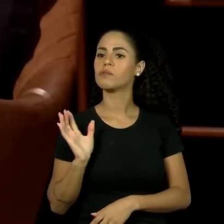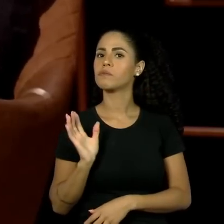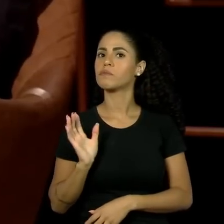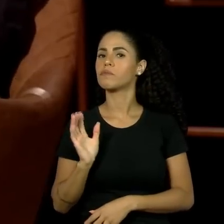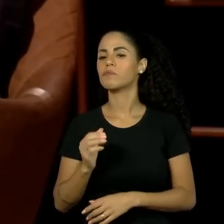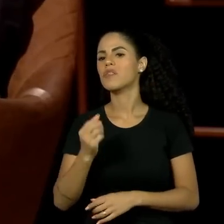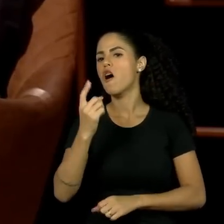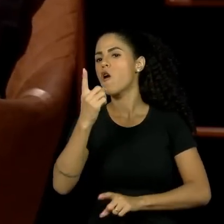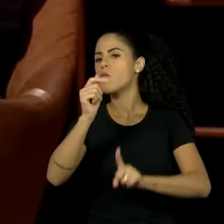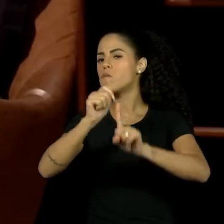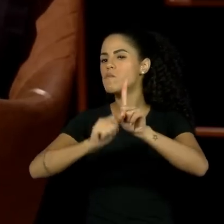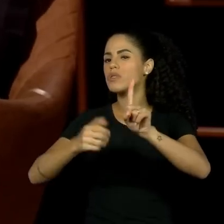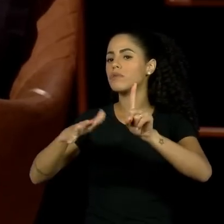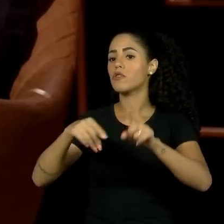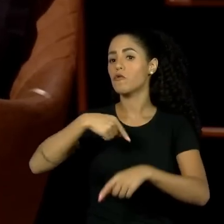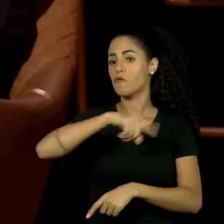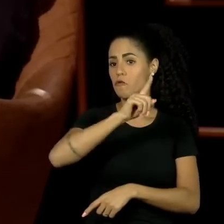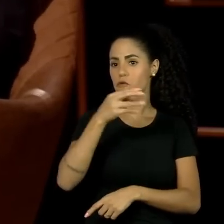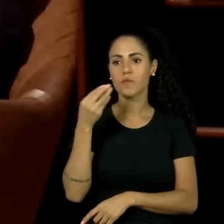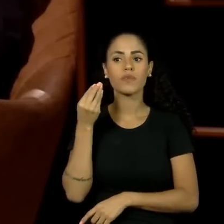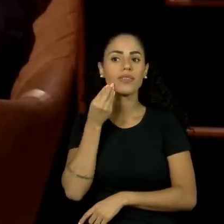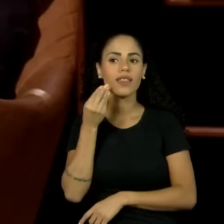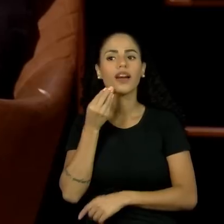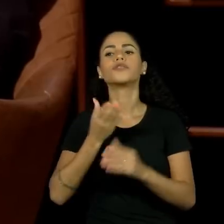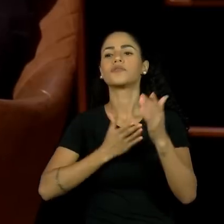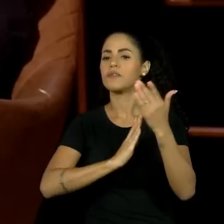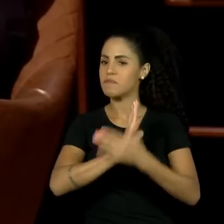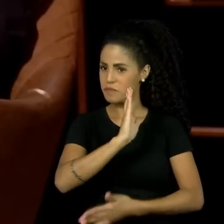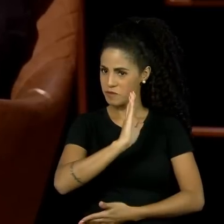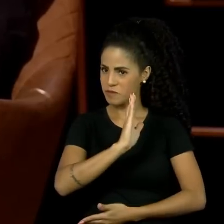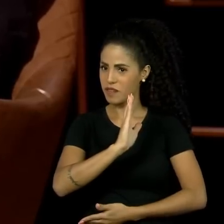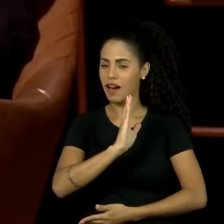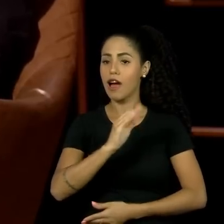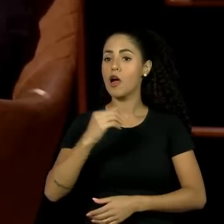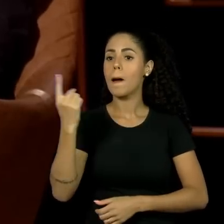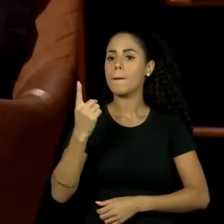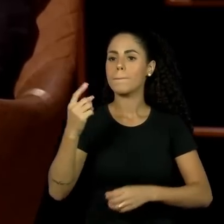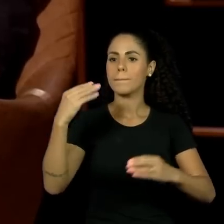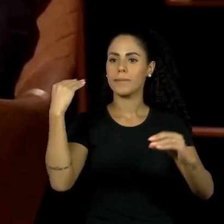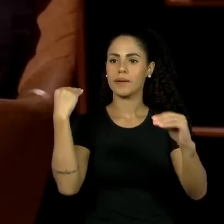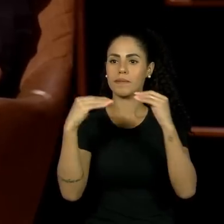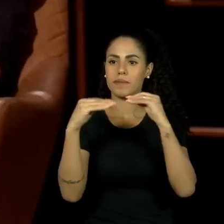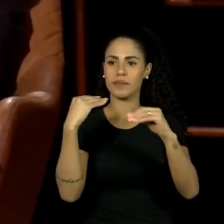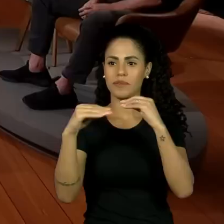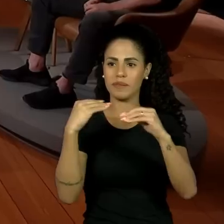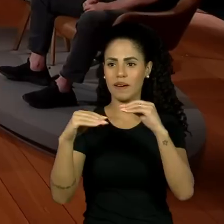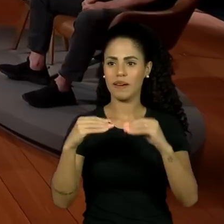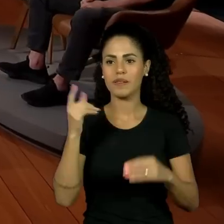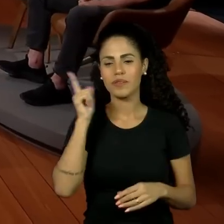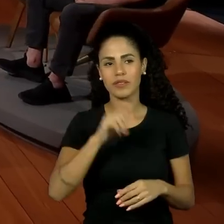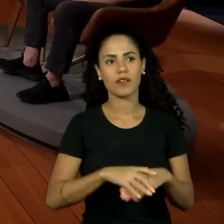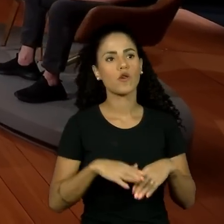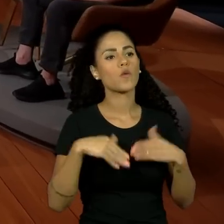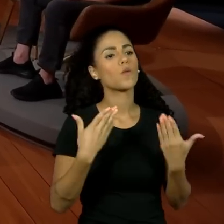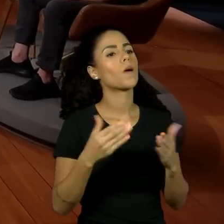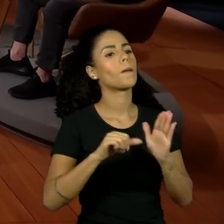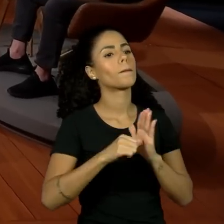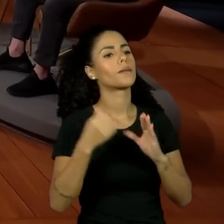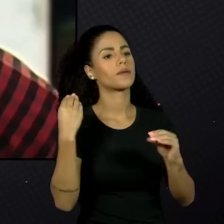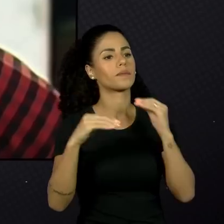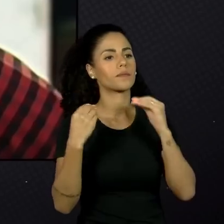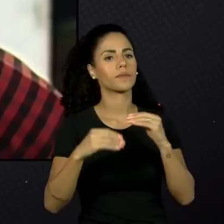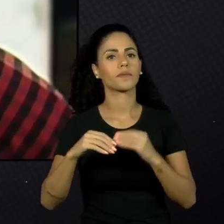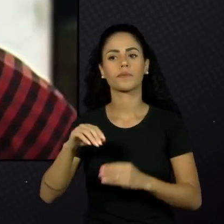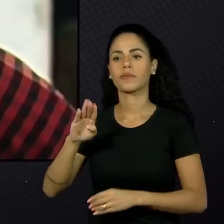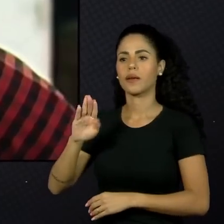Um mês depois eu fui fazer o teste. Passei, fiz a minha primeira novela, daí mudei para o Rio. Qual foi a sua primeira novela?